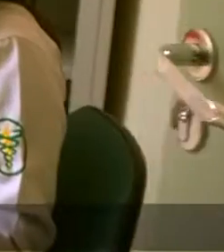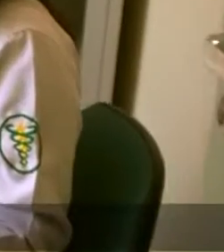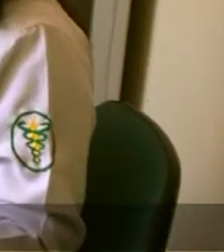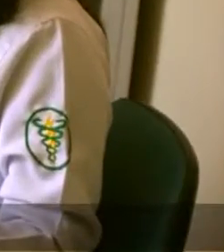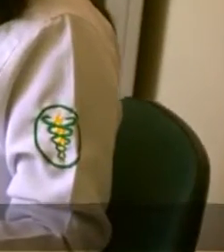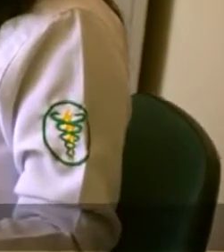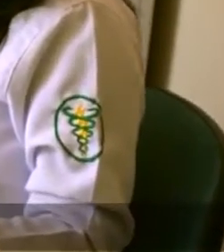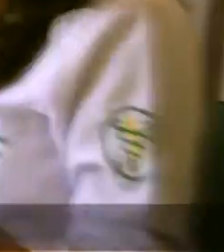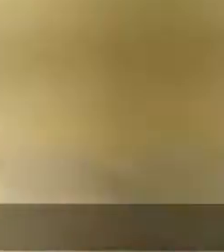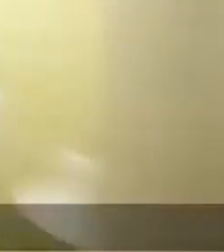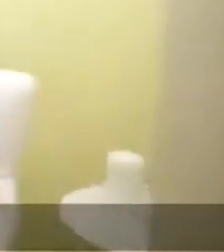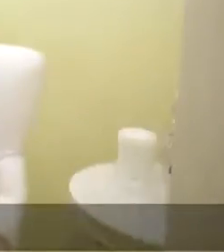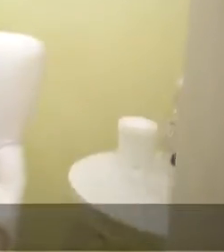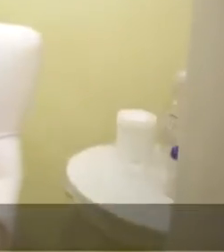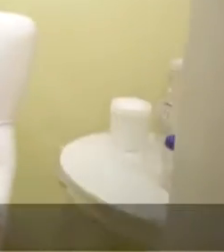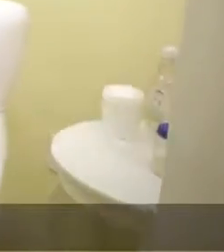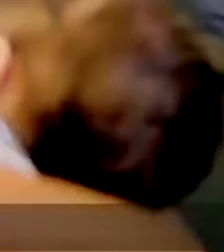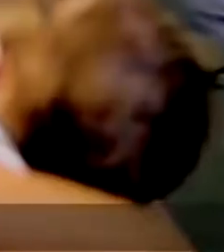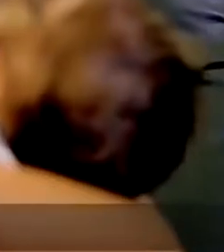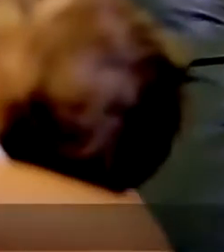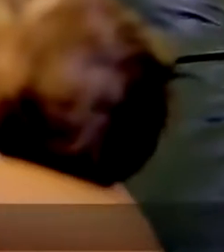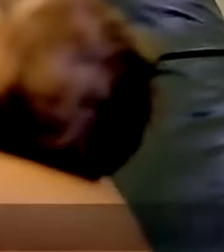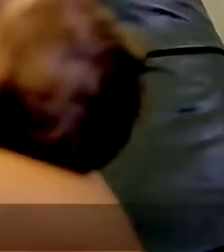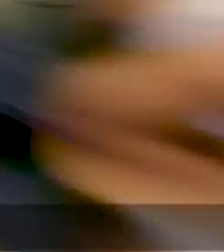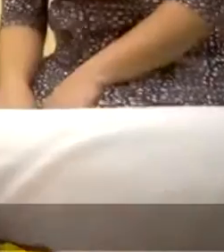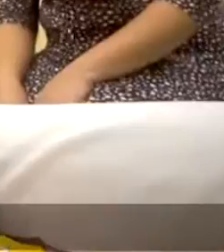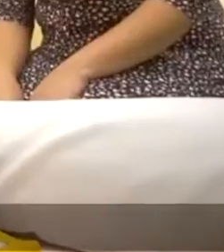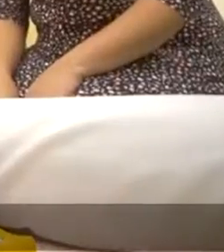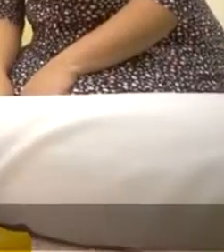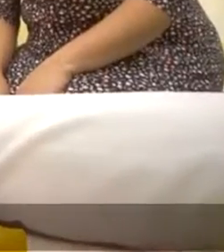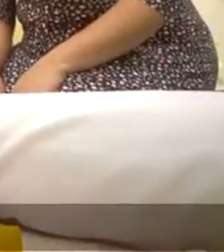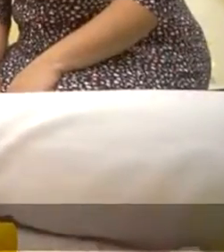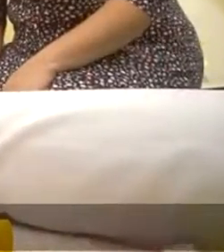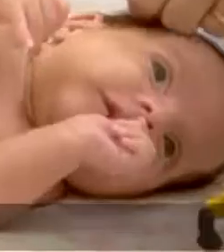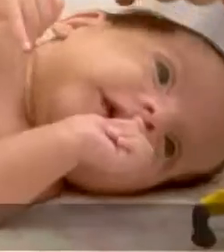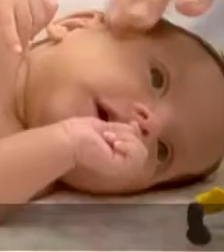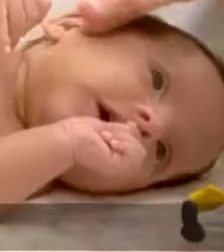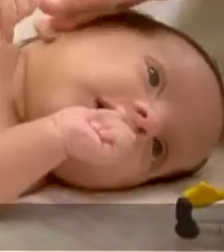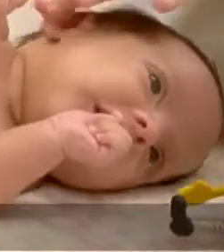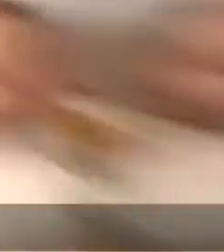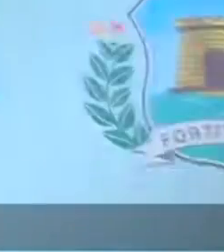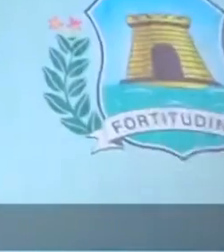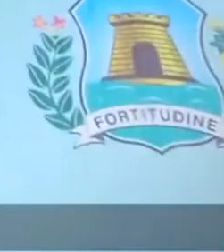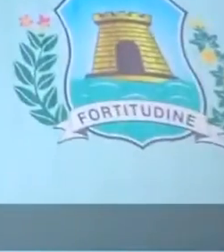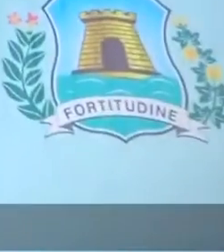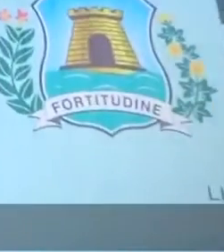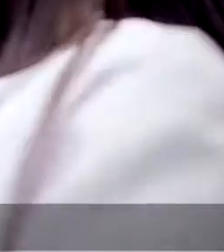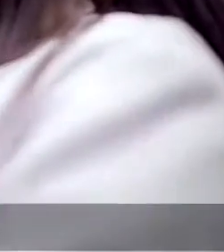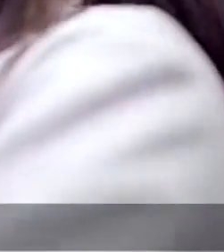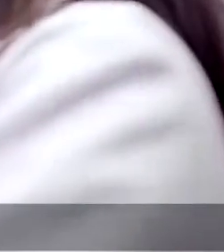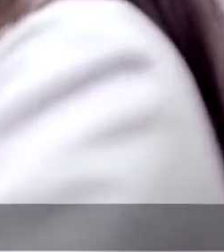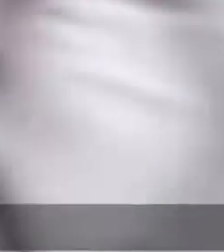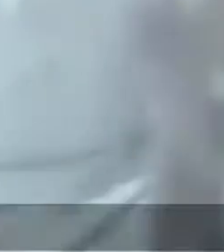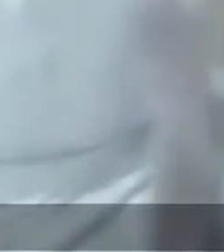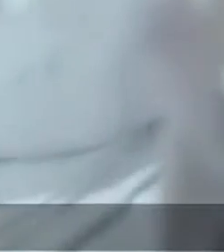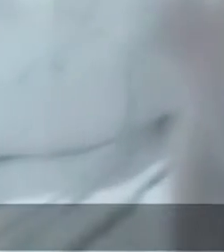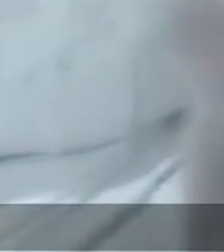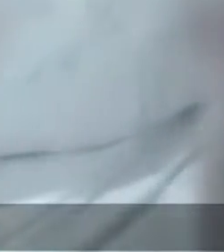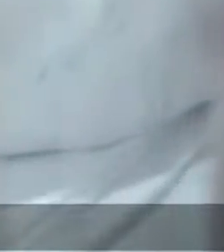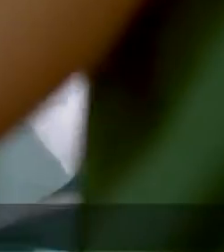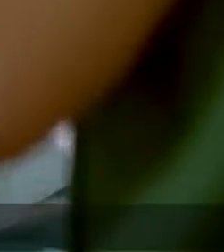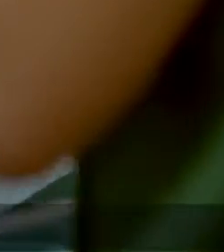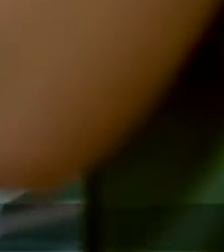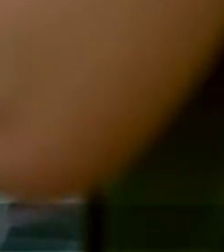de apoio à saúde da família, salas de aleitamento materno, núcleo de desenvolvimento infantil, central de medicamentos,